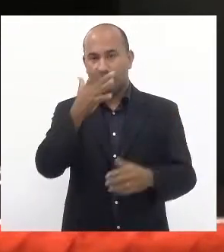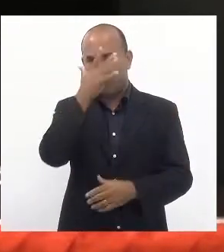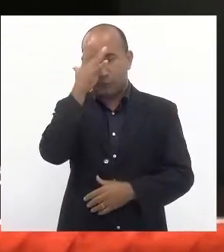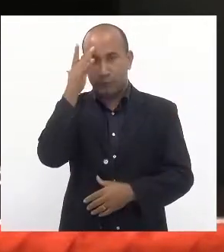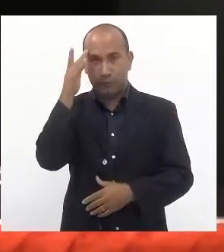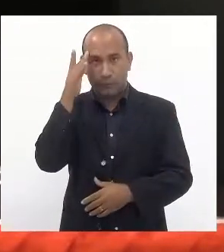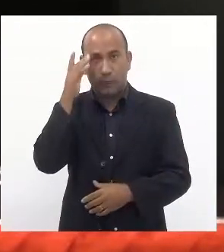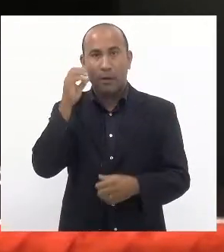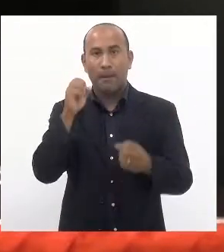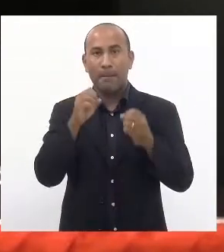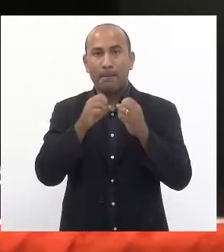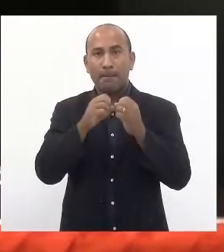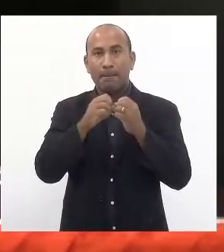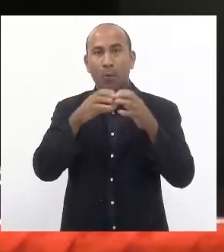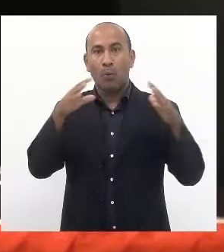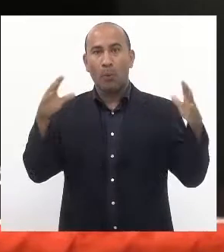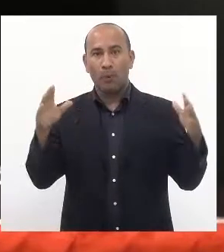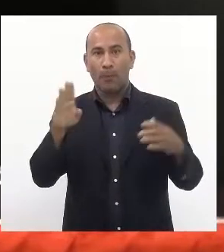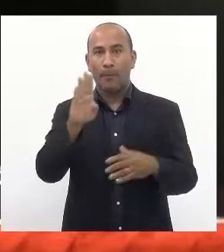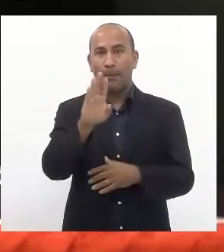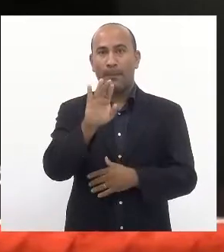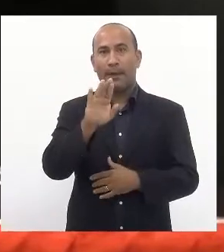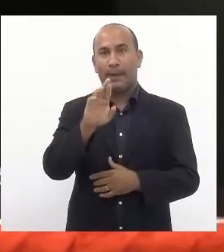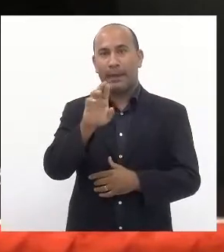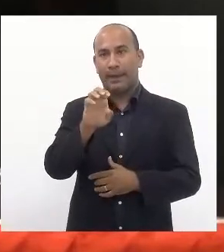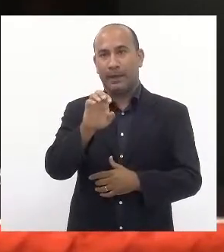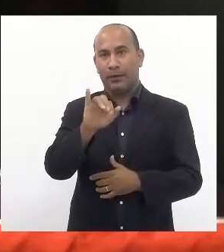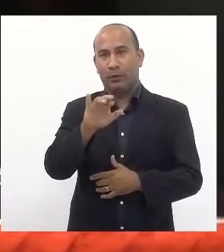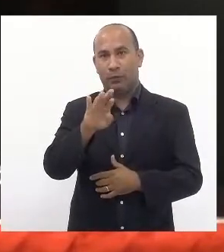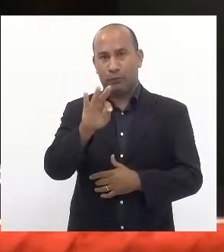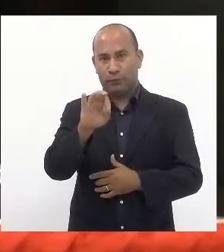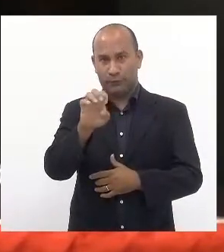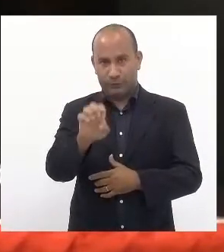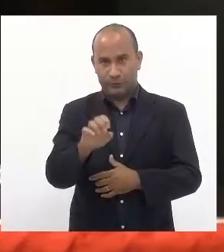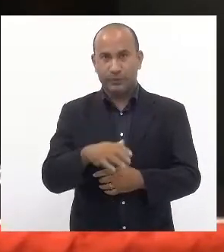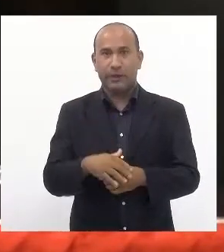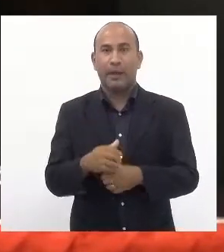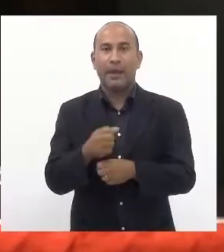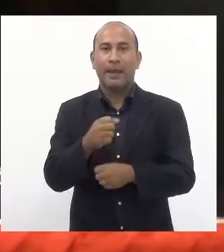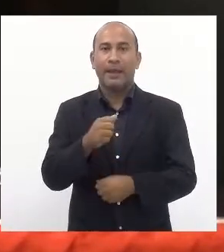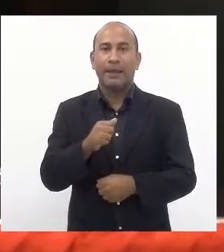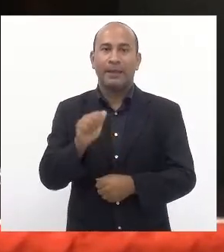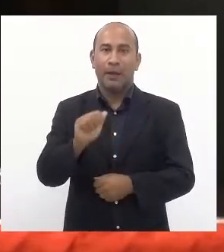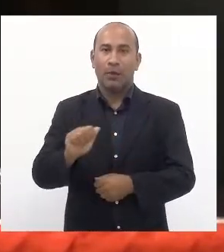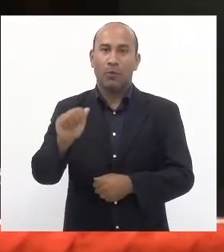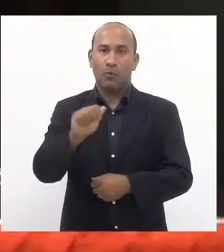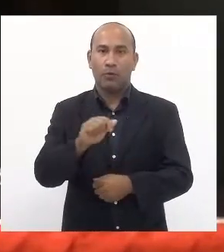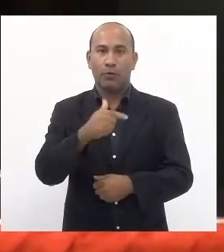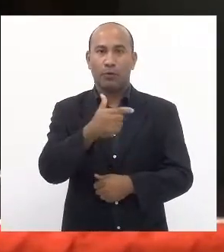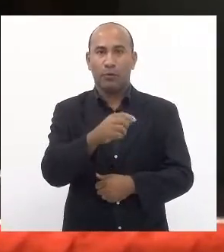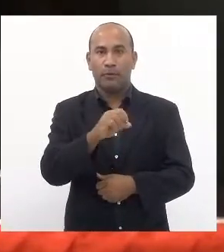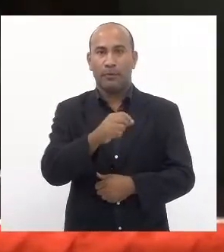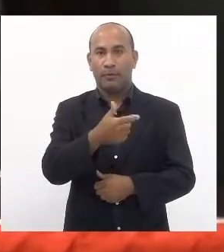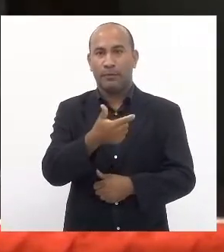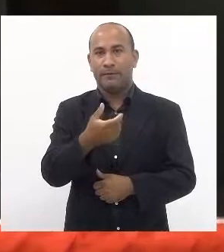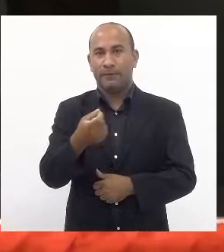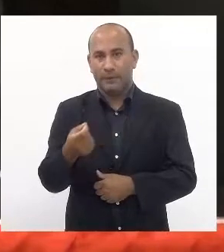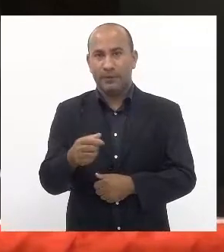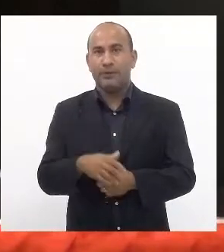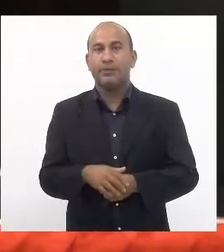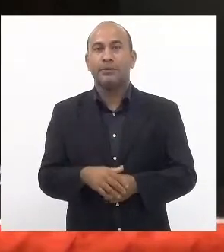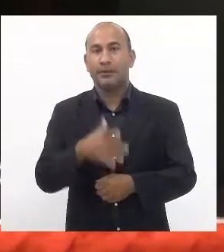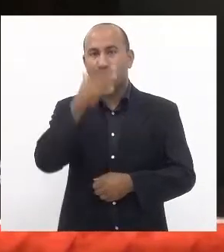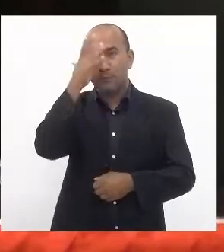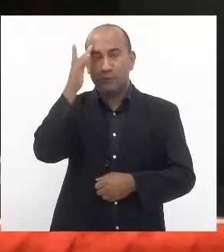da explosão de Beirute em agosto de 2020 e pelas vítimas do coronavírus em todo o